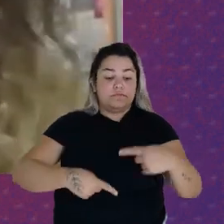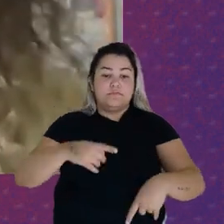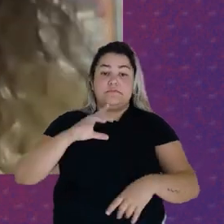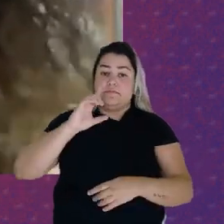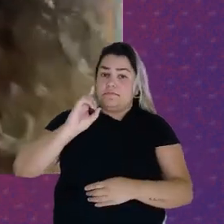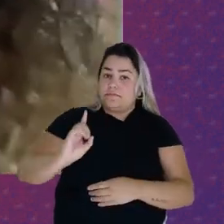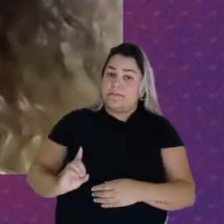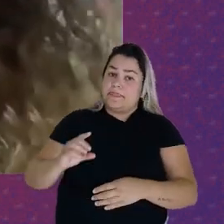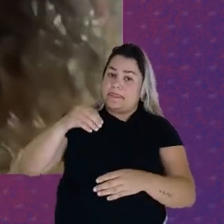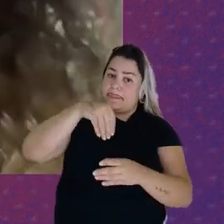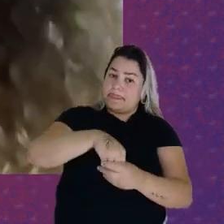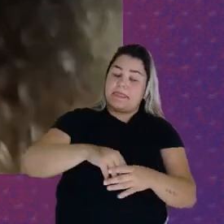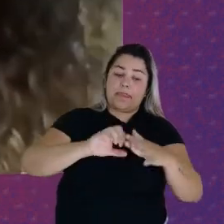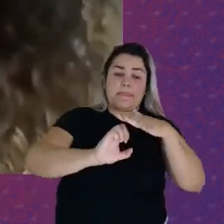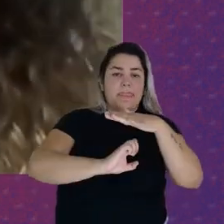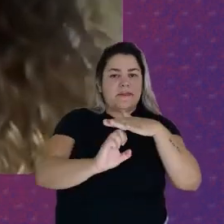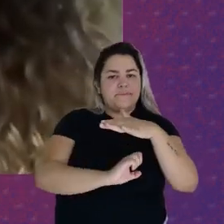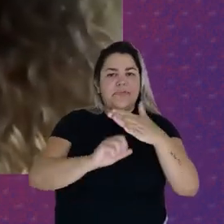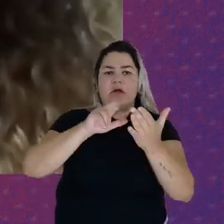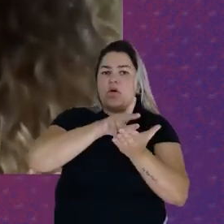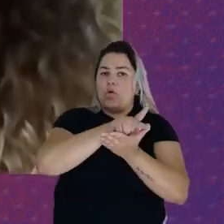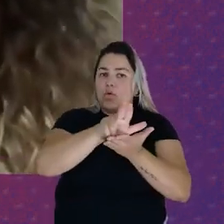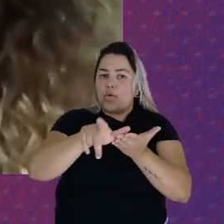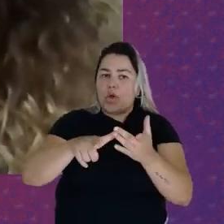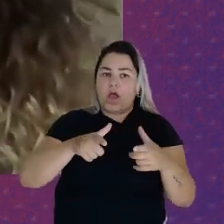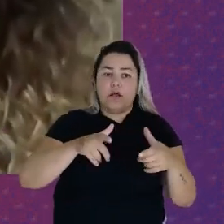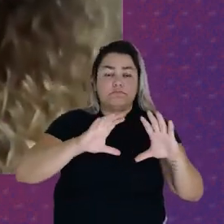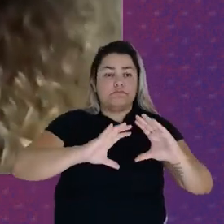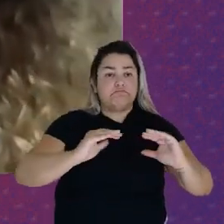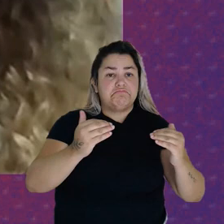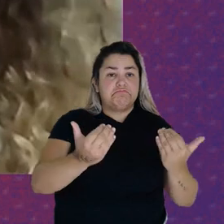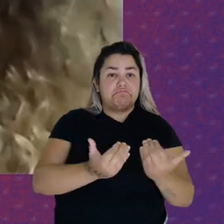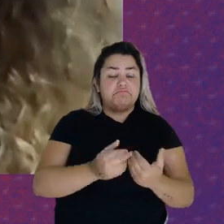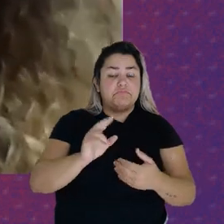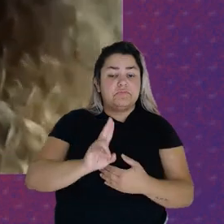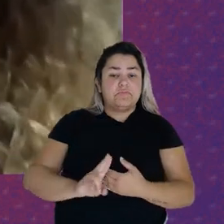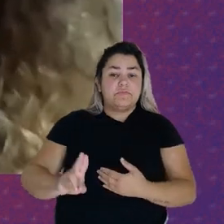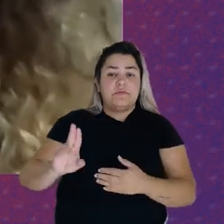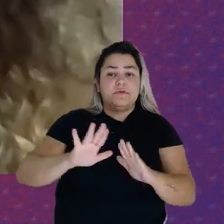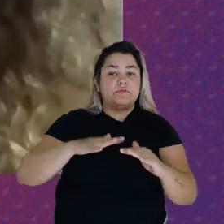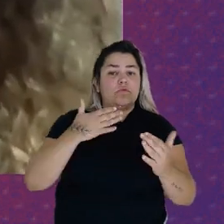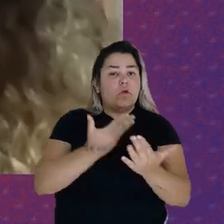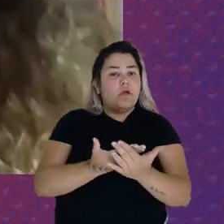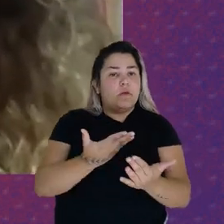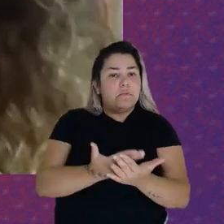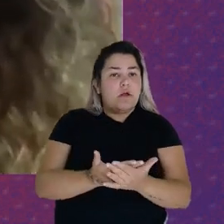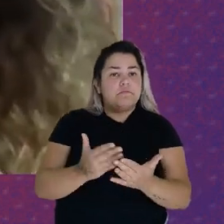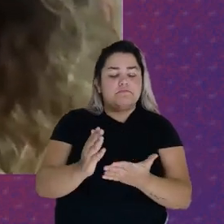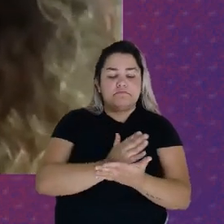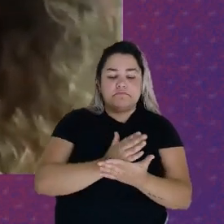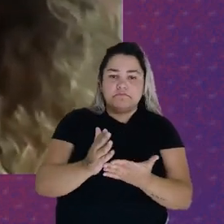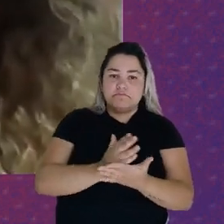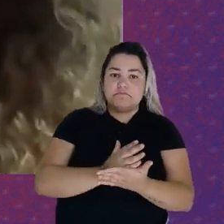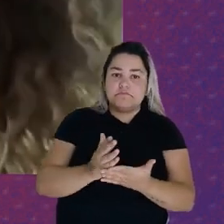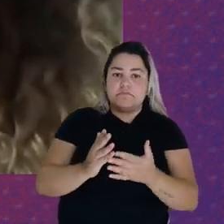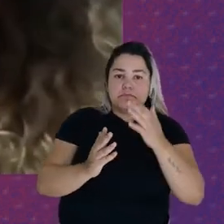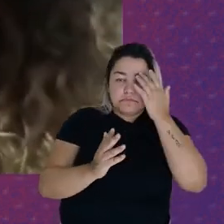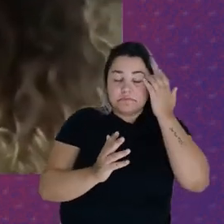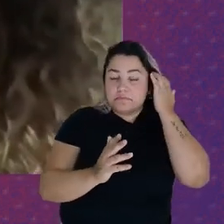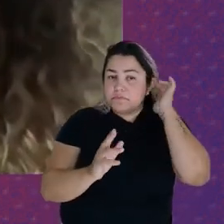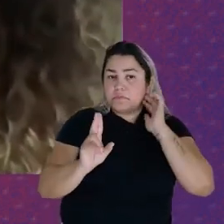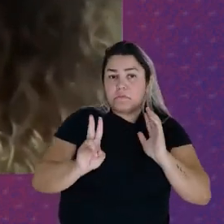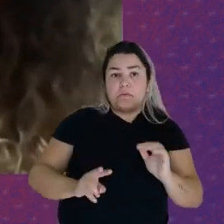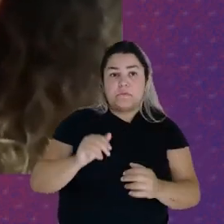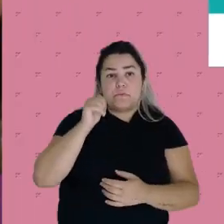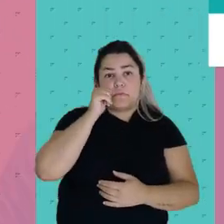de empresa, dentro de vários espaços da comunidade universitária, escolar, porque muitas vezes, quando as mulheres chegam nesses espaços de poder,